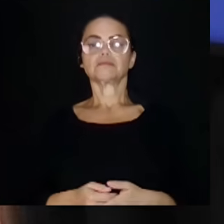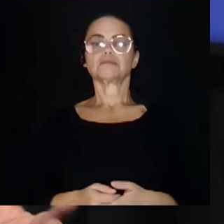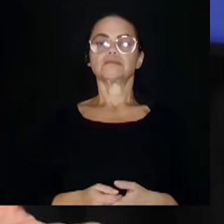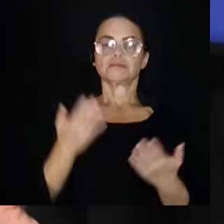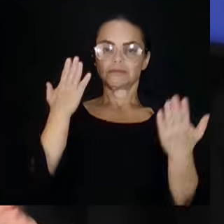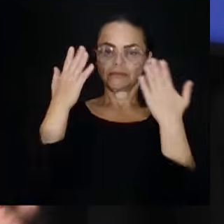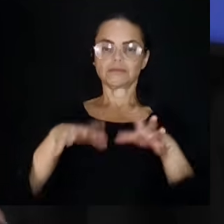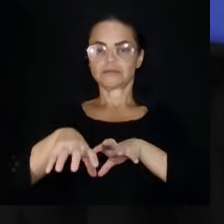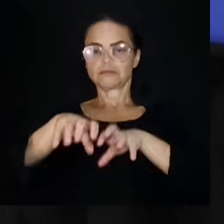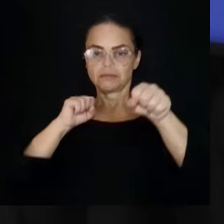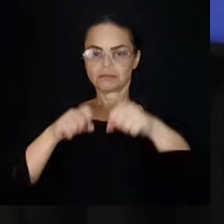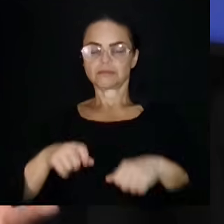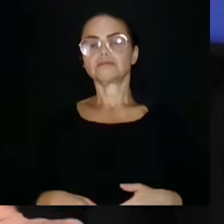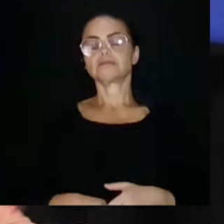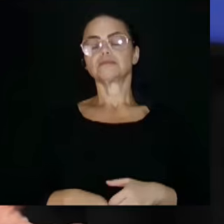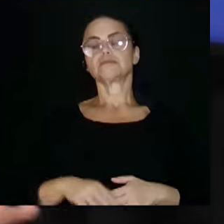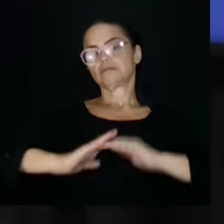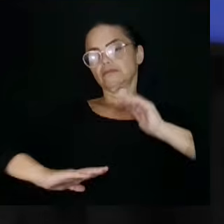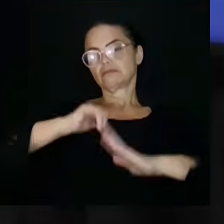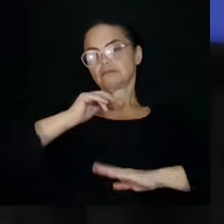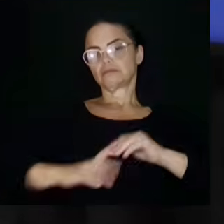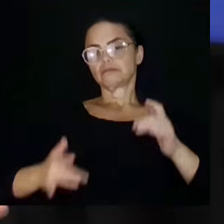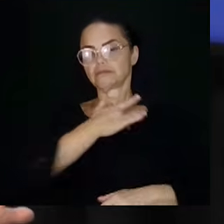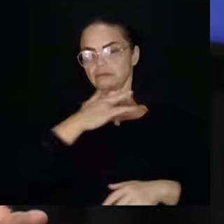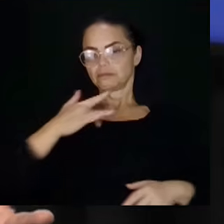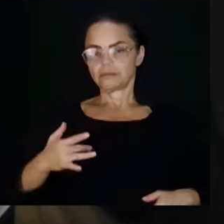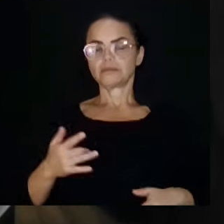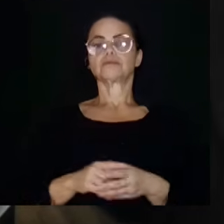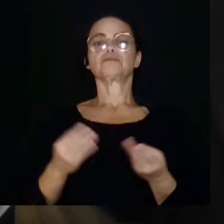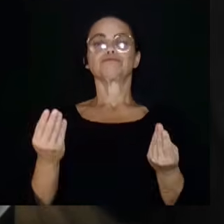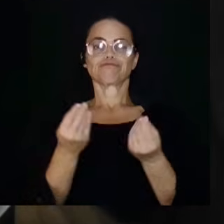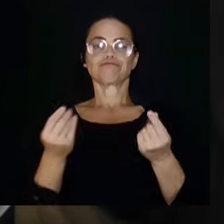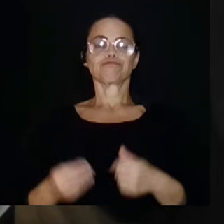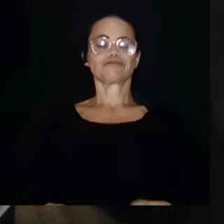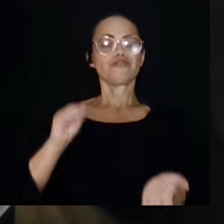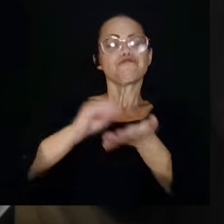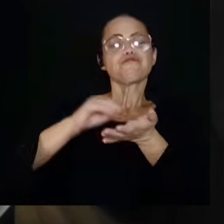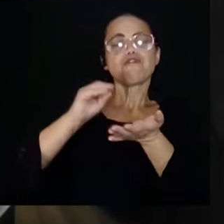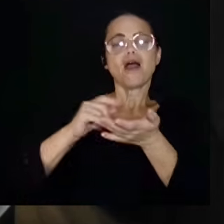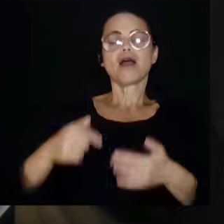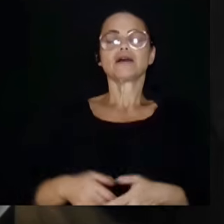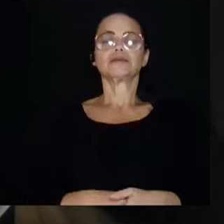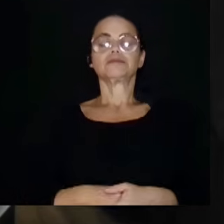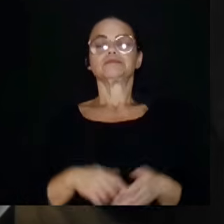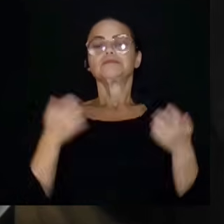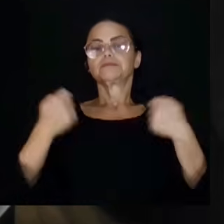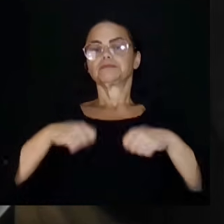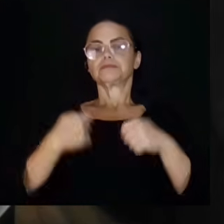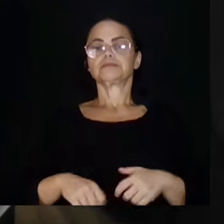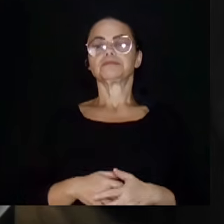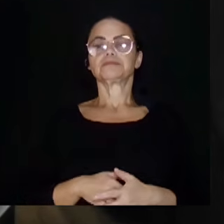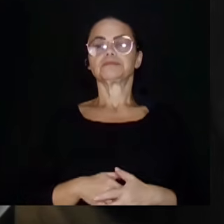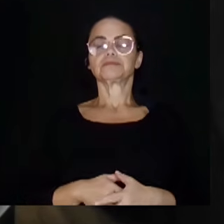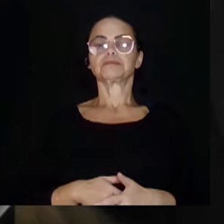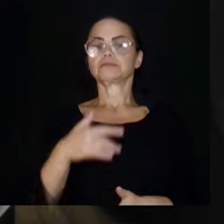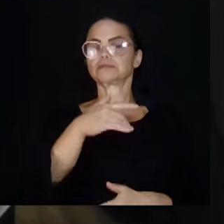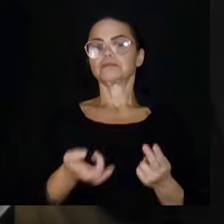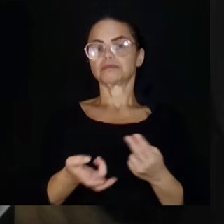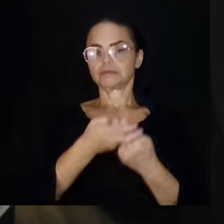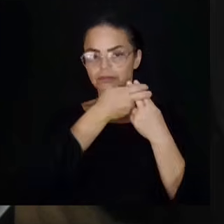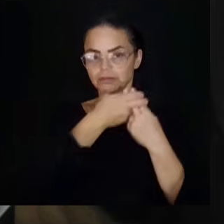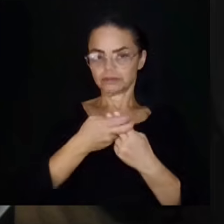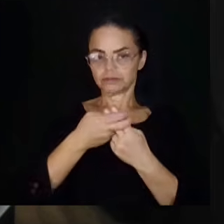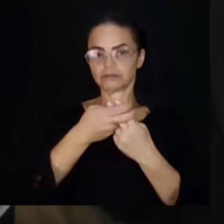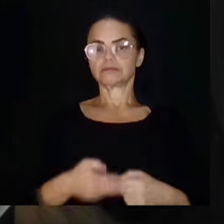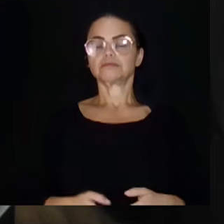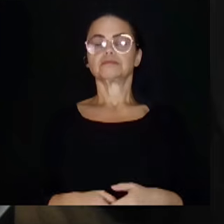é um profissional tão escasso e tão necessário, né, no serviço público, sim, no SUS, que é muito importante